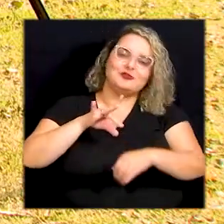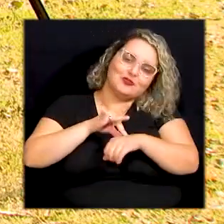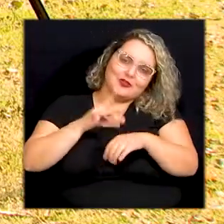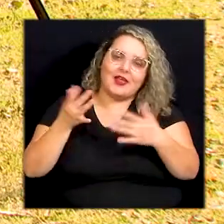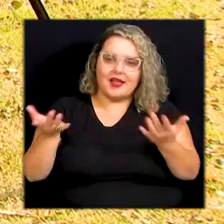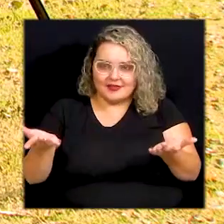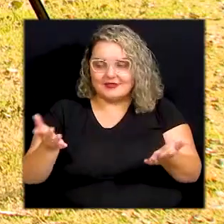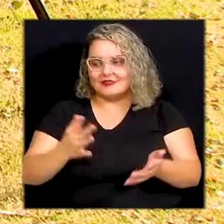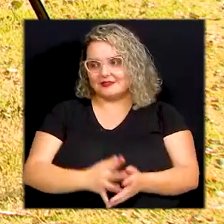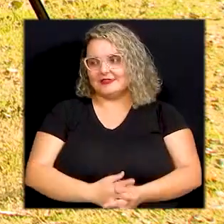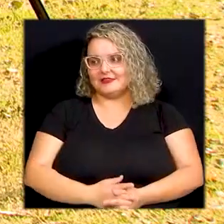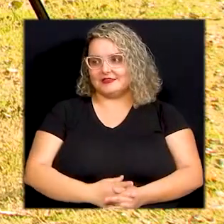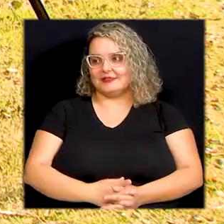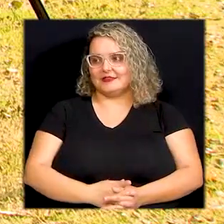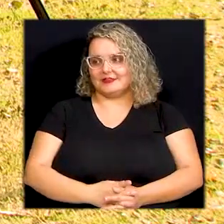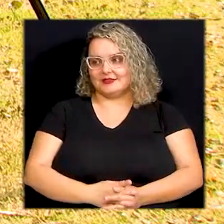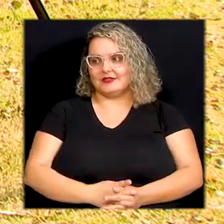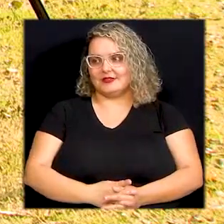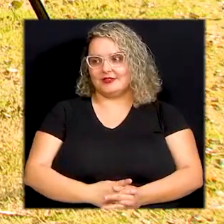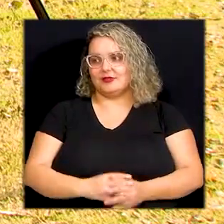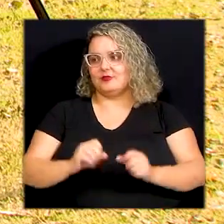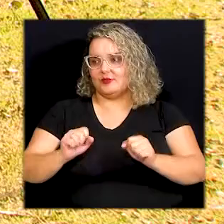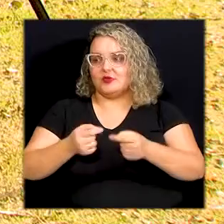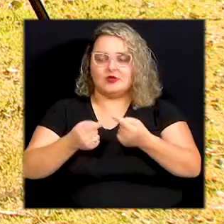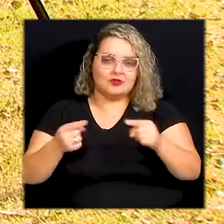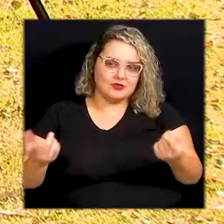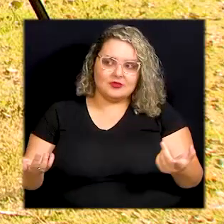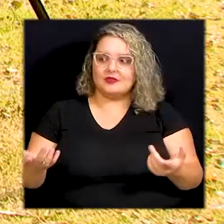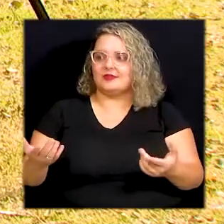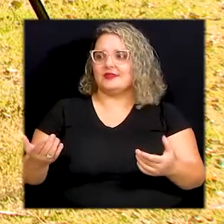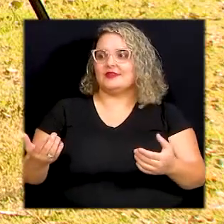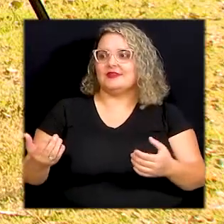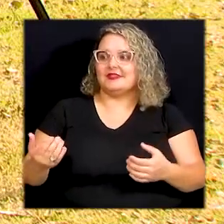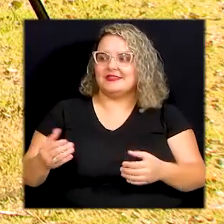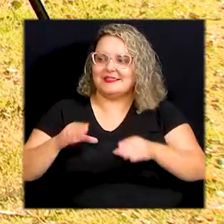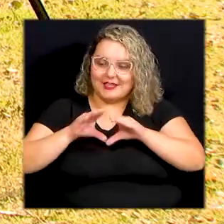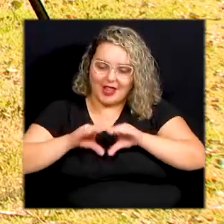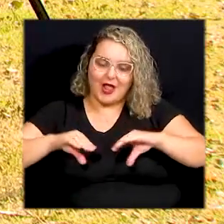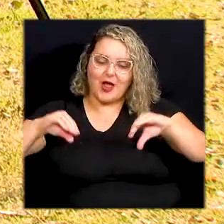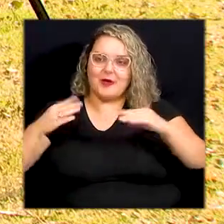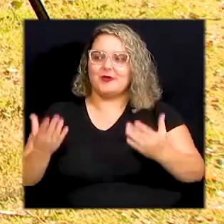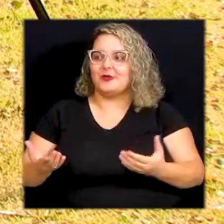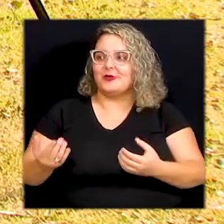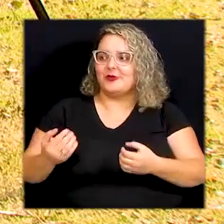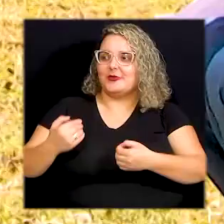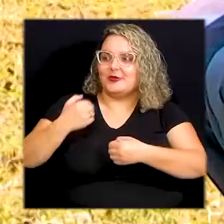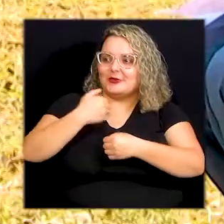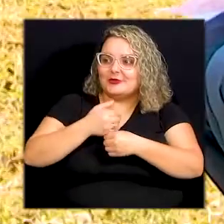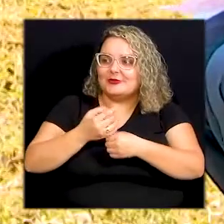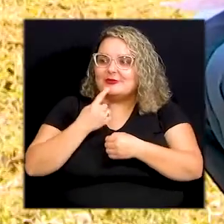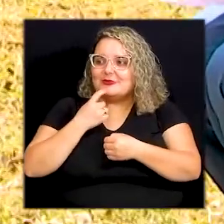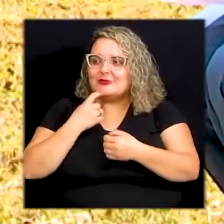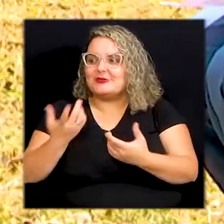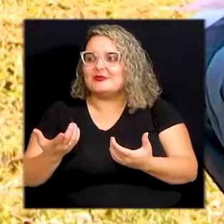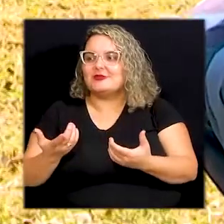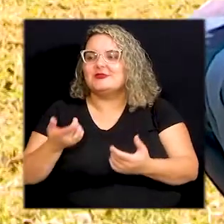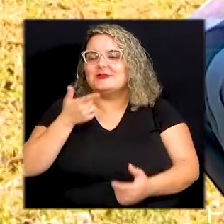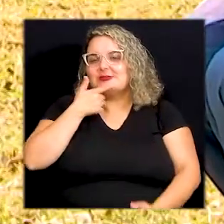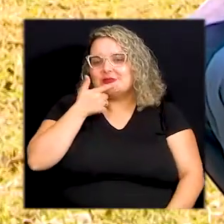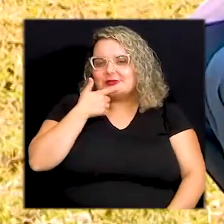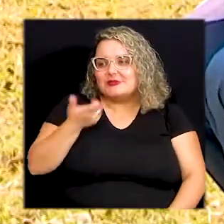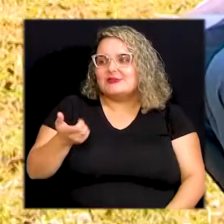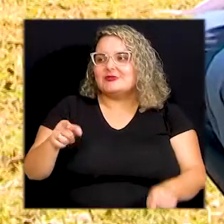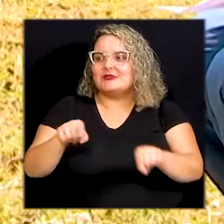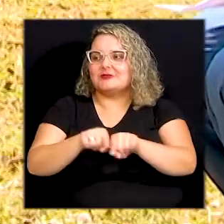mas podemos fazer um churrasquinho de abobrinha. Tomatinho.